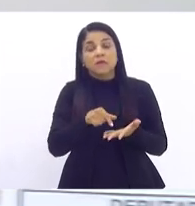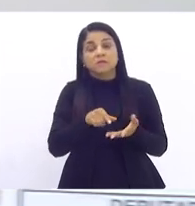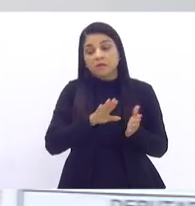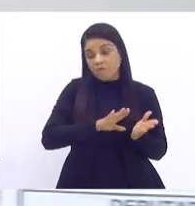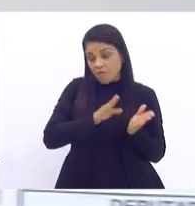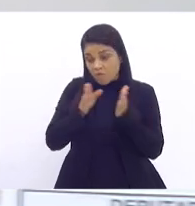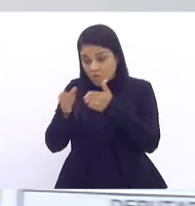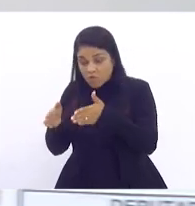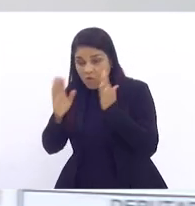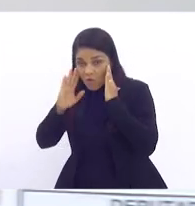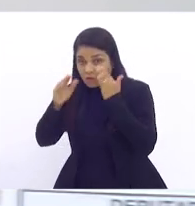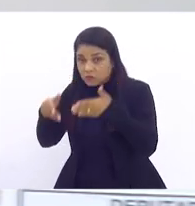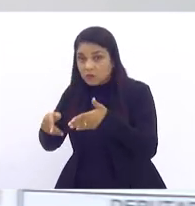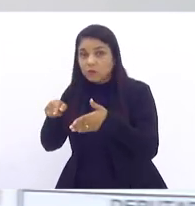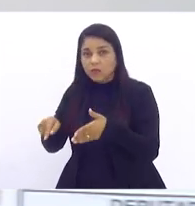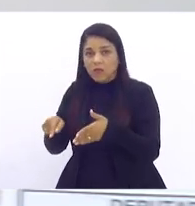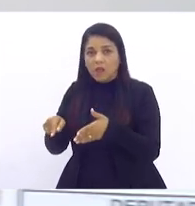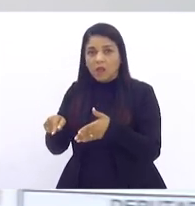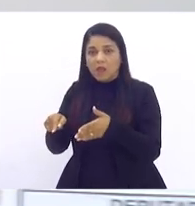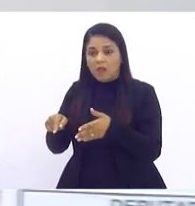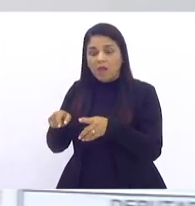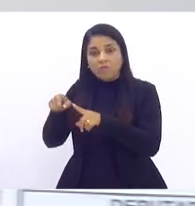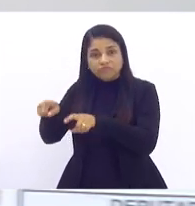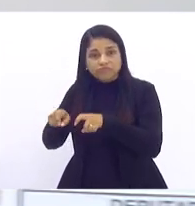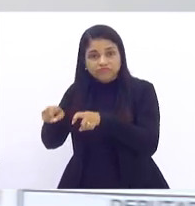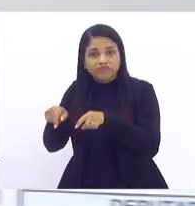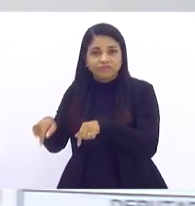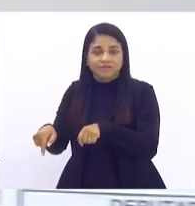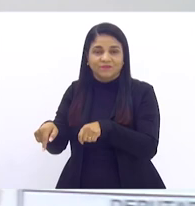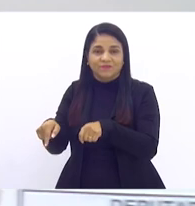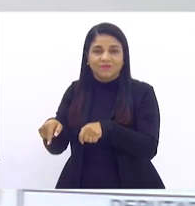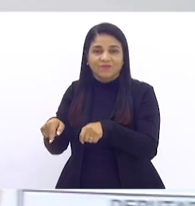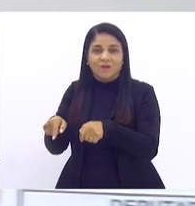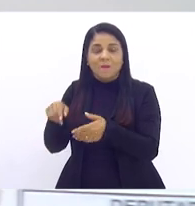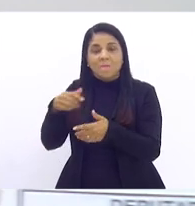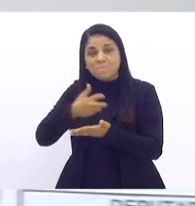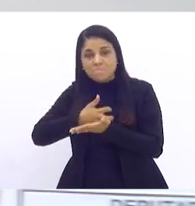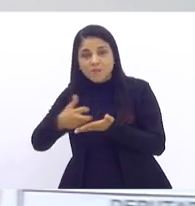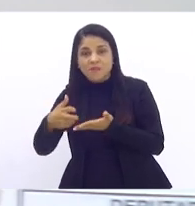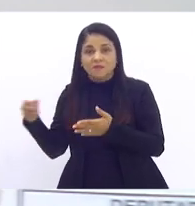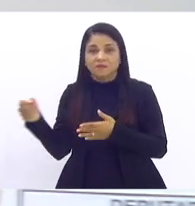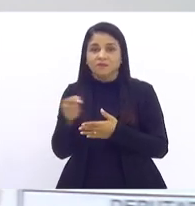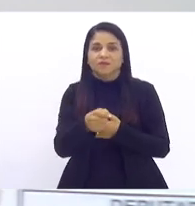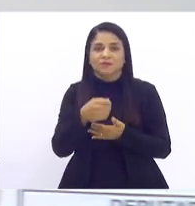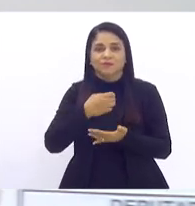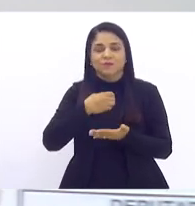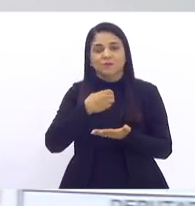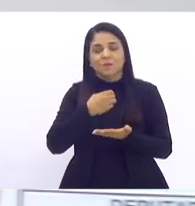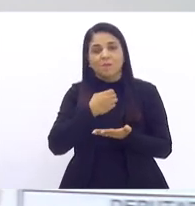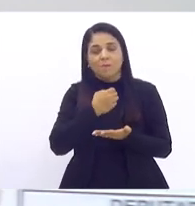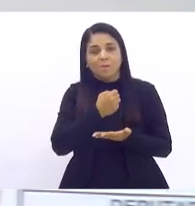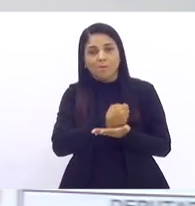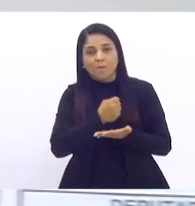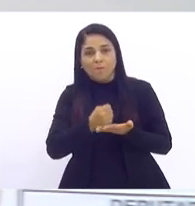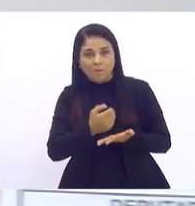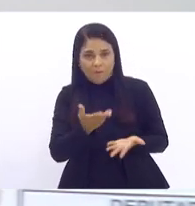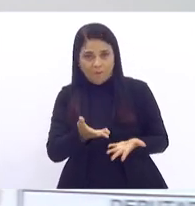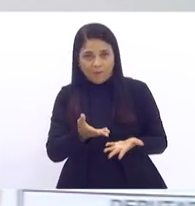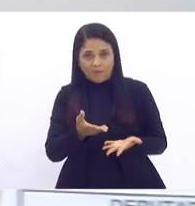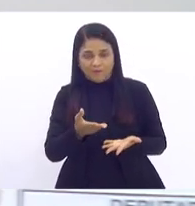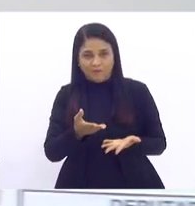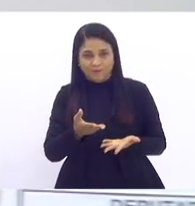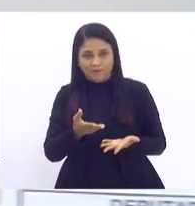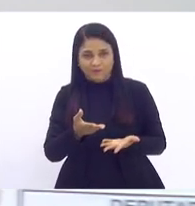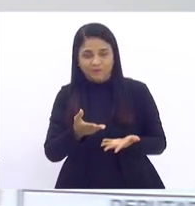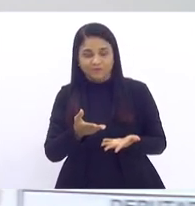produz penalizando Inclusive a oferta de emprego o Brasil tributa é emprego